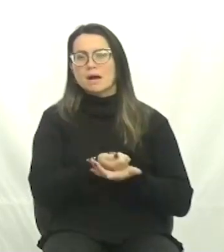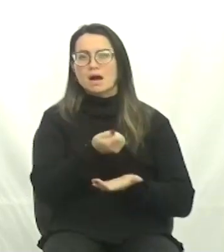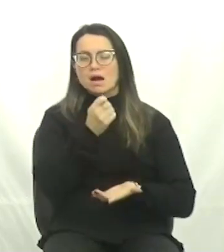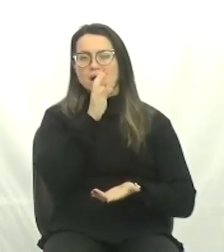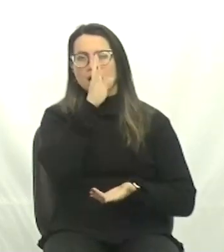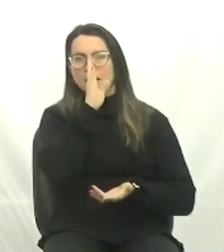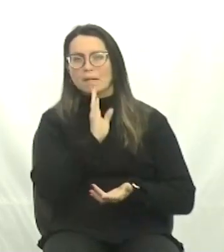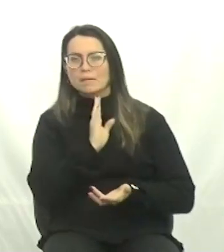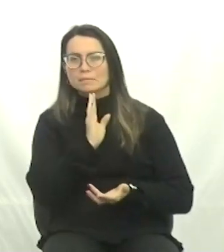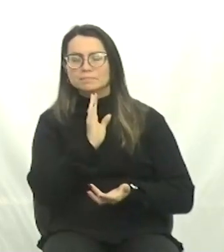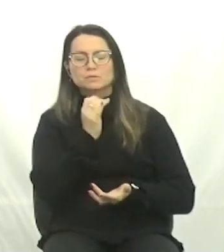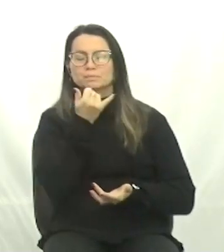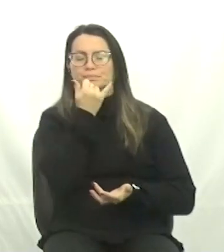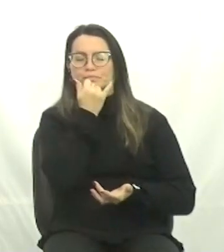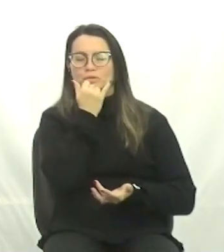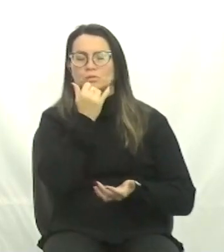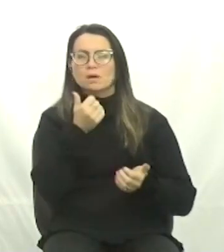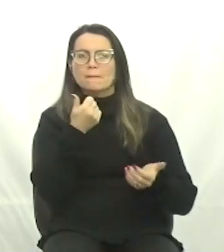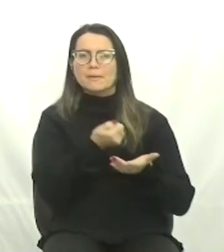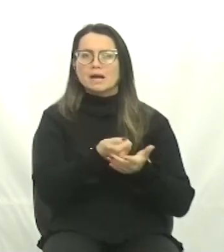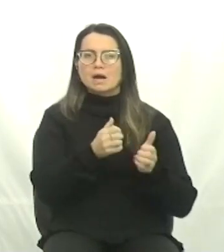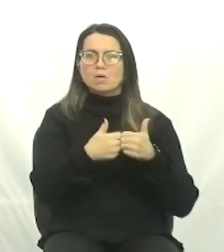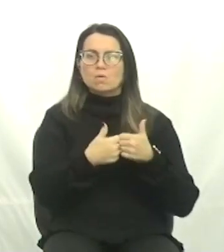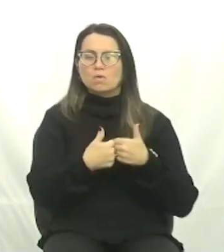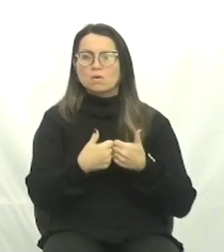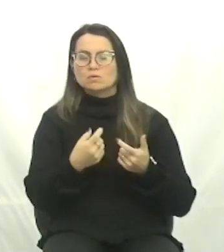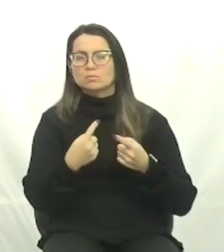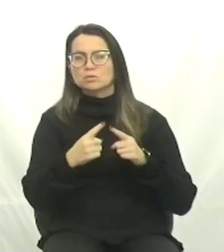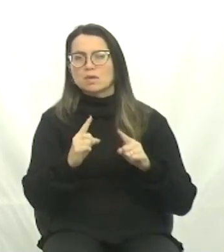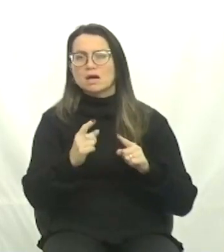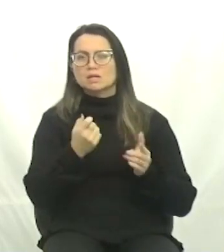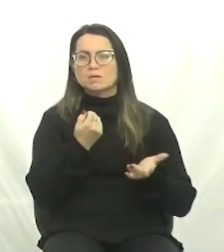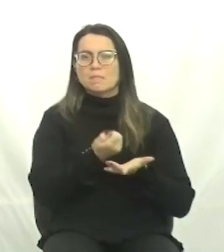folga entre os próximos 30 dias,